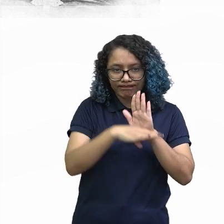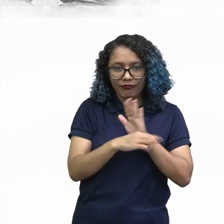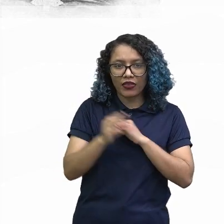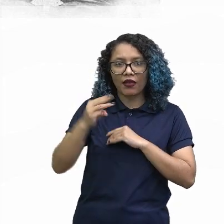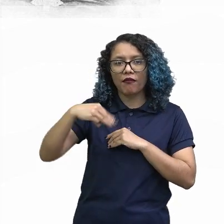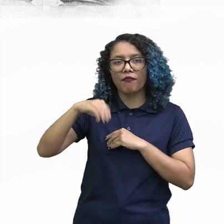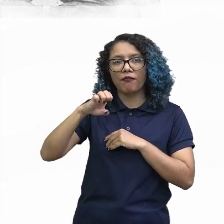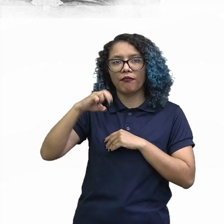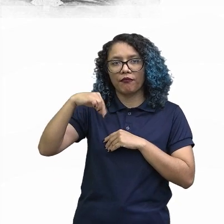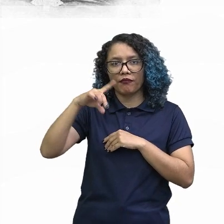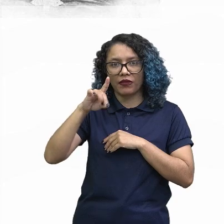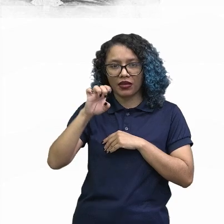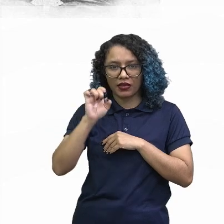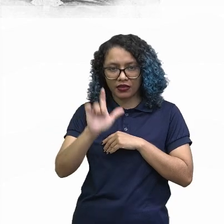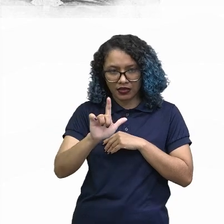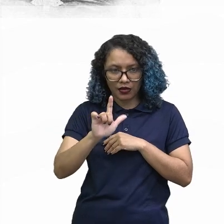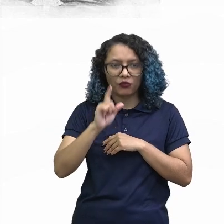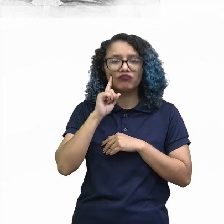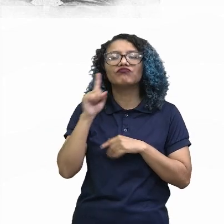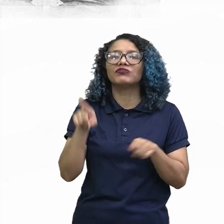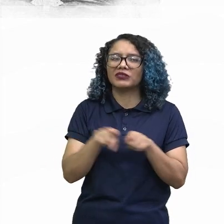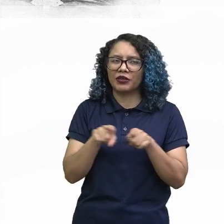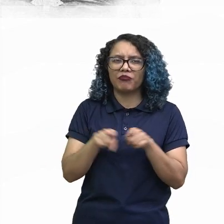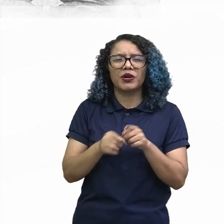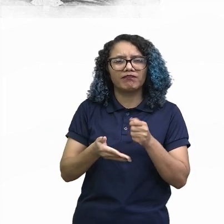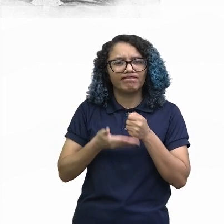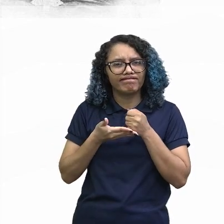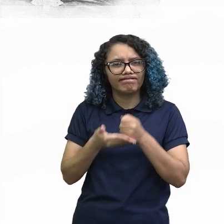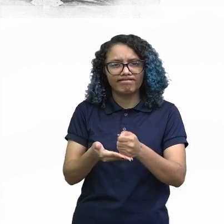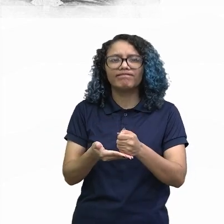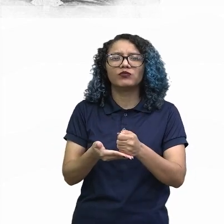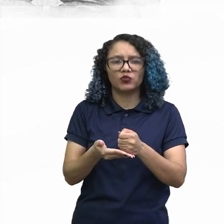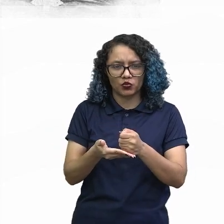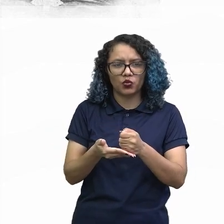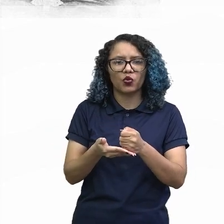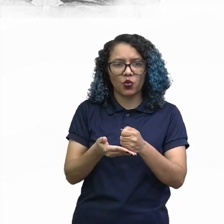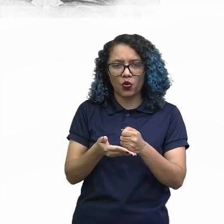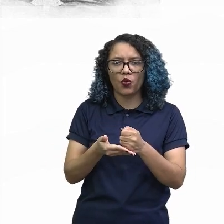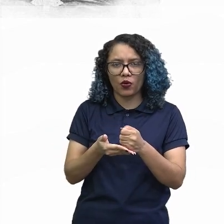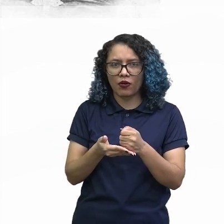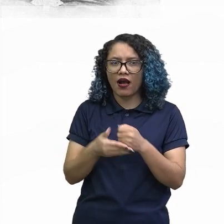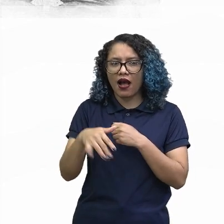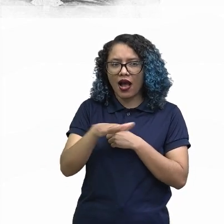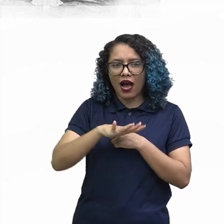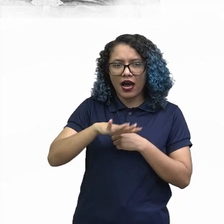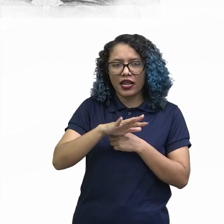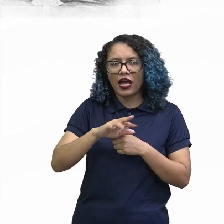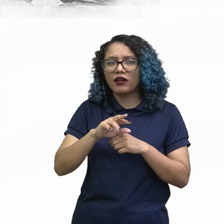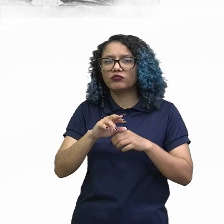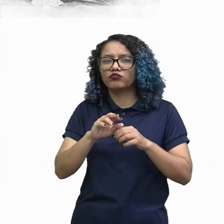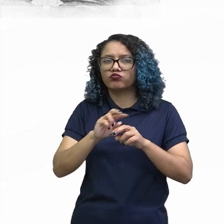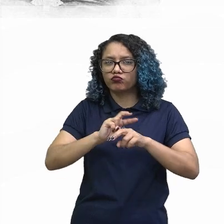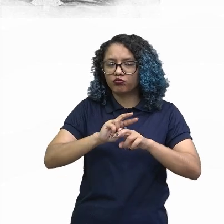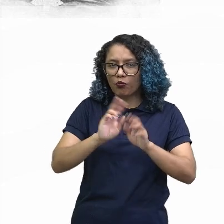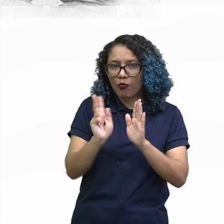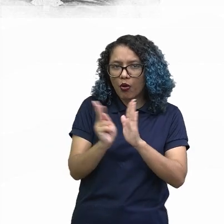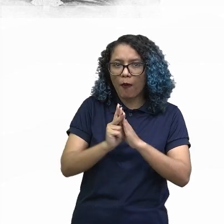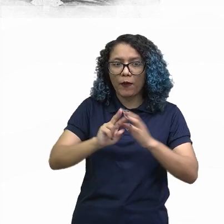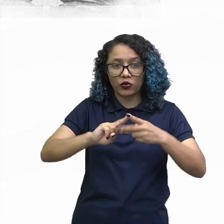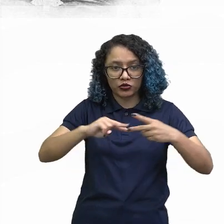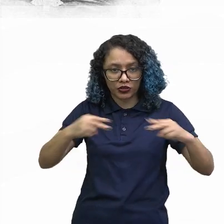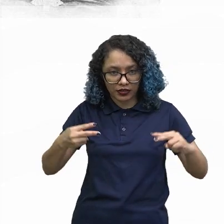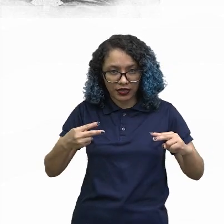trouxe aí para a gente bastante contribuição relacionada à herança genética. E aí a gente entra na